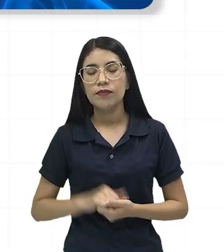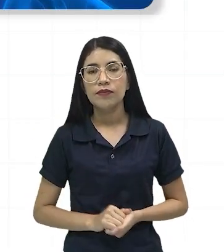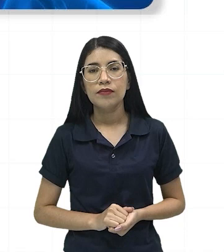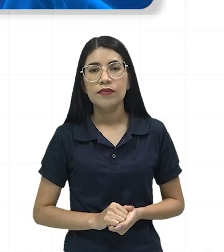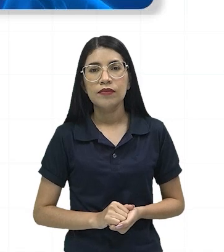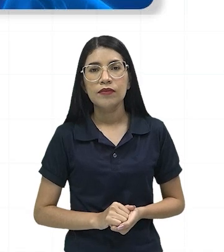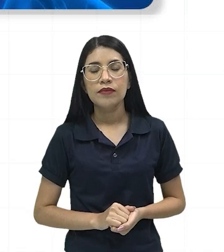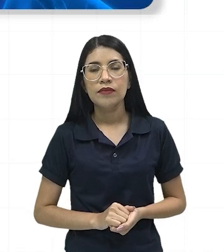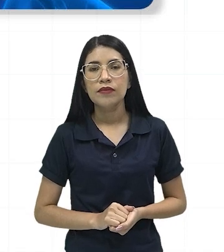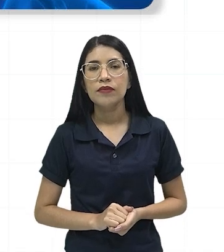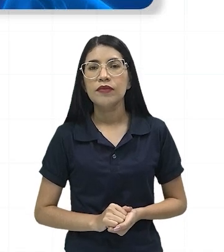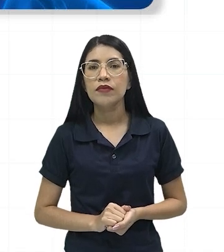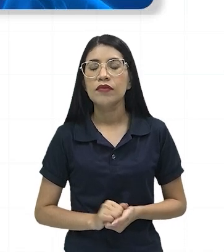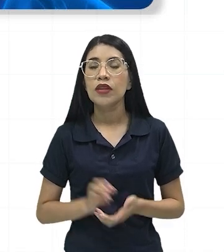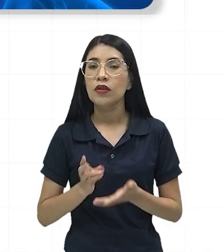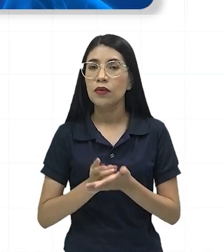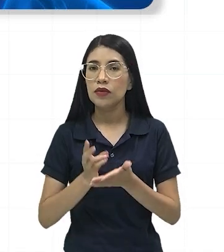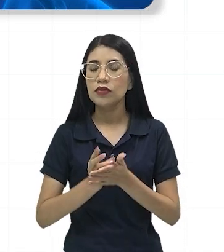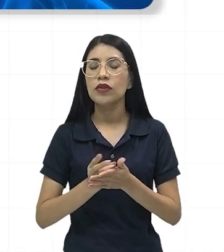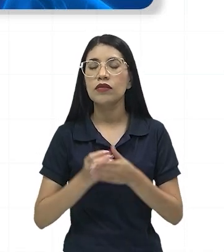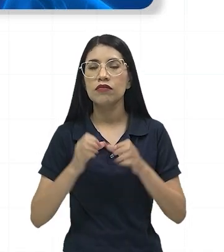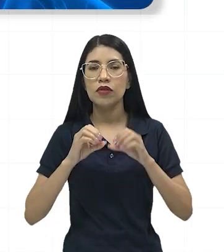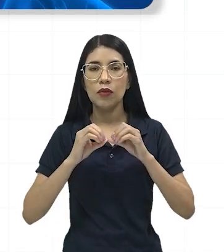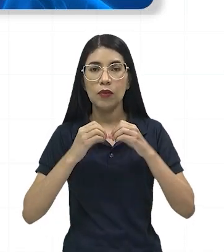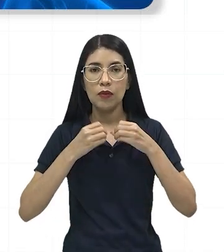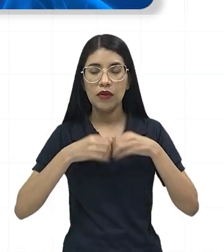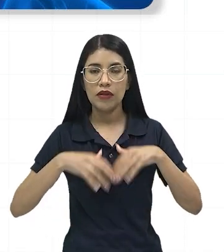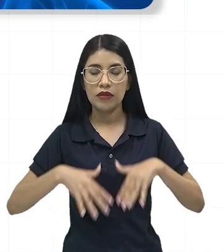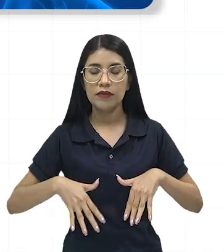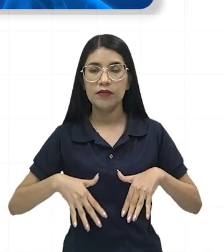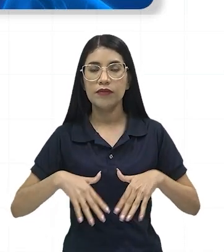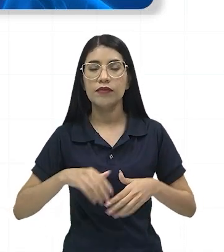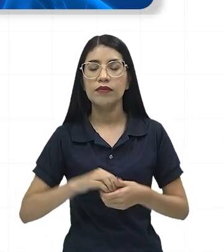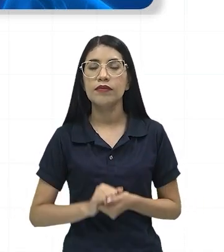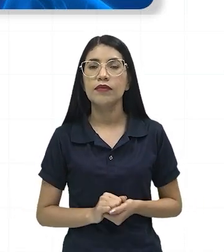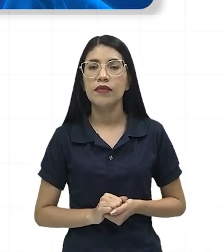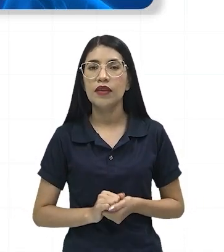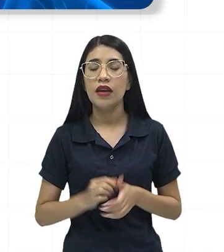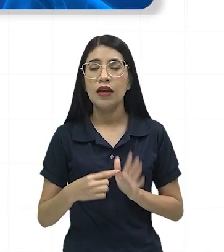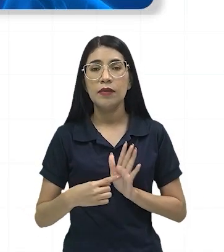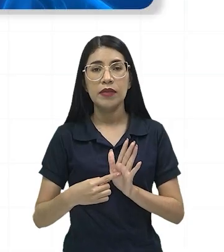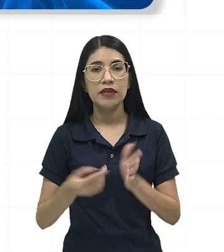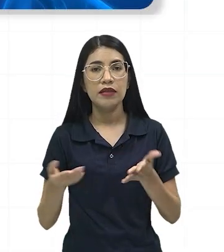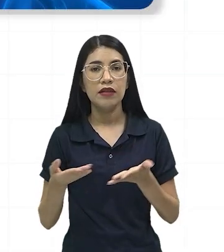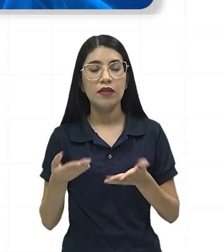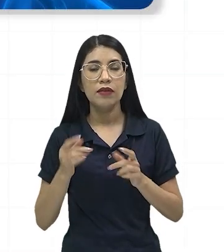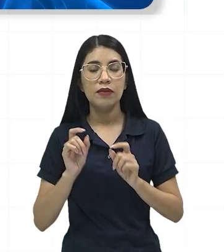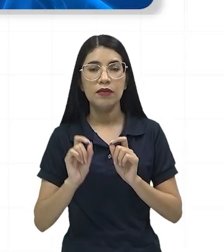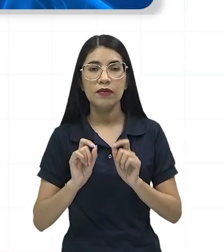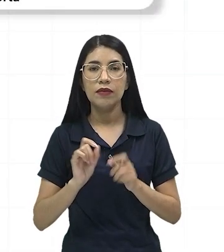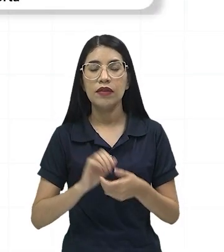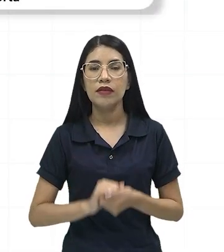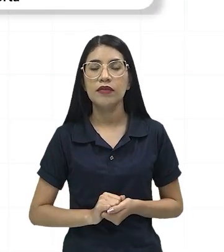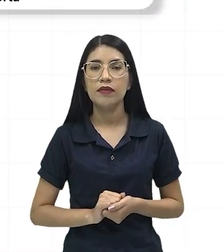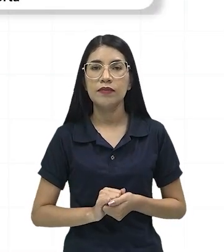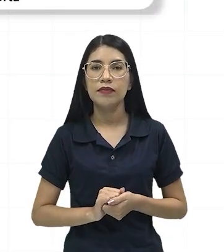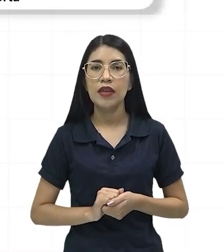certo? Ainda falando de glândulas endócrinas, vamos agora apresentar para vocês as